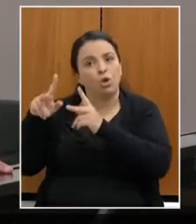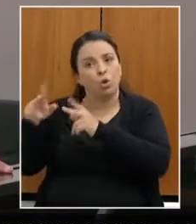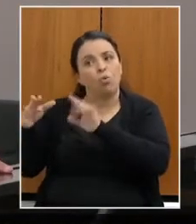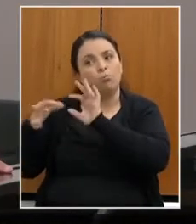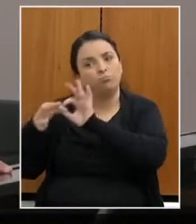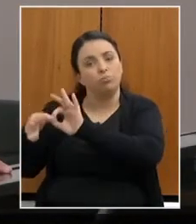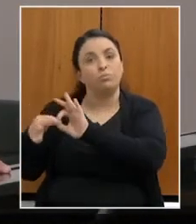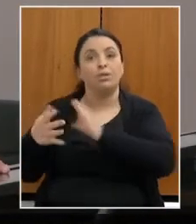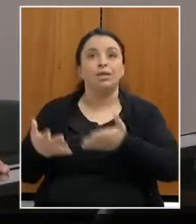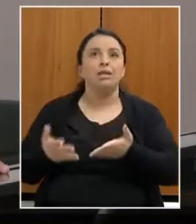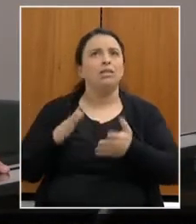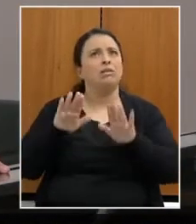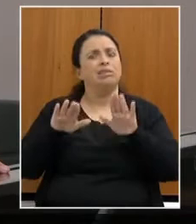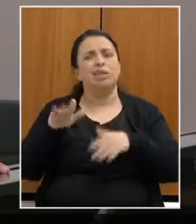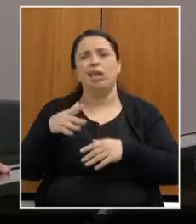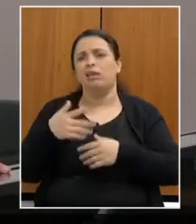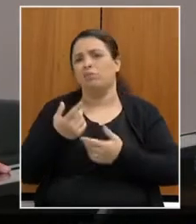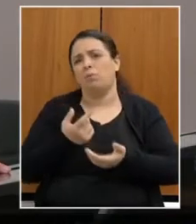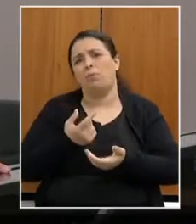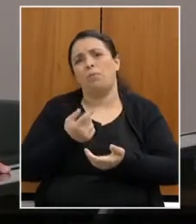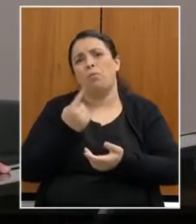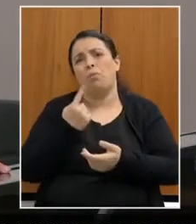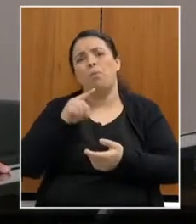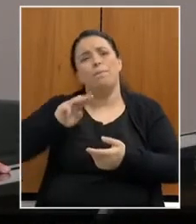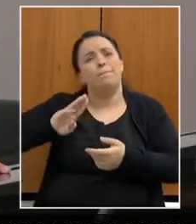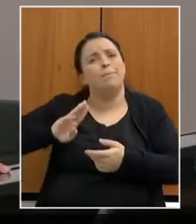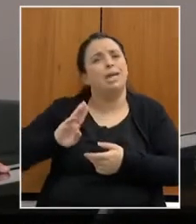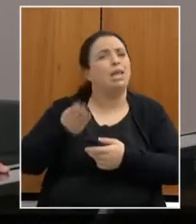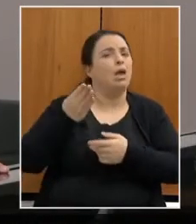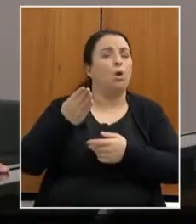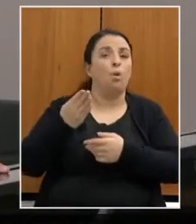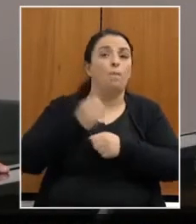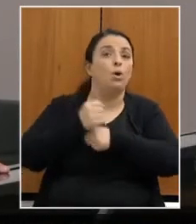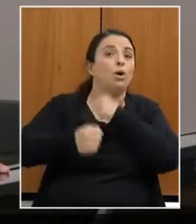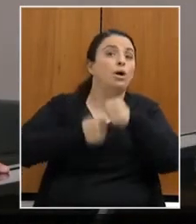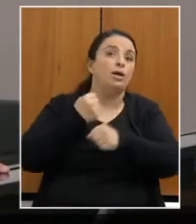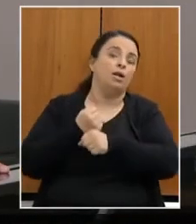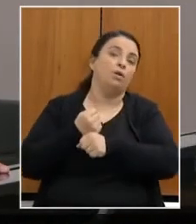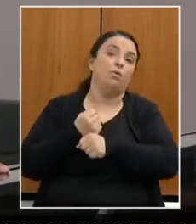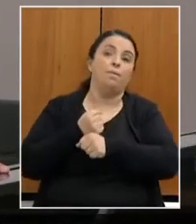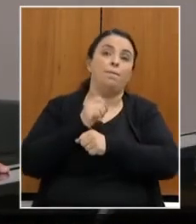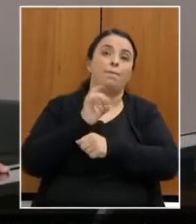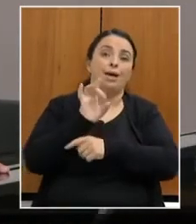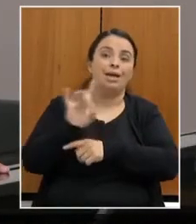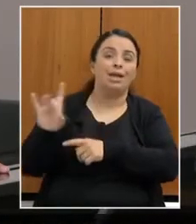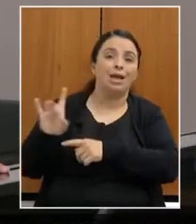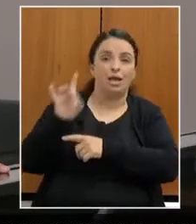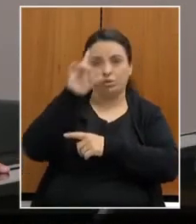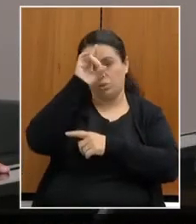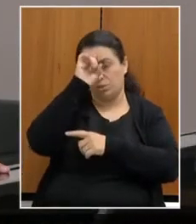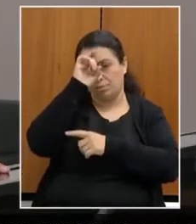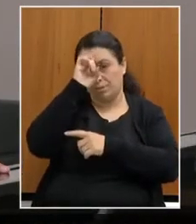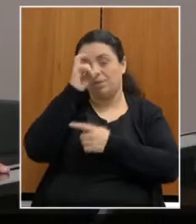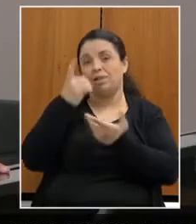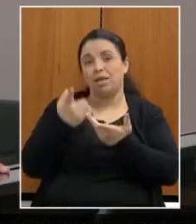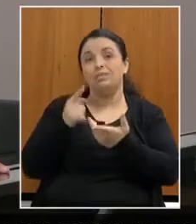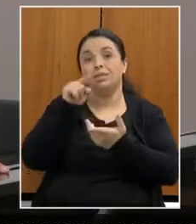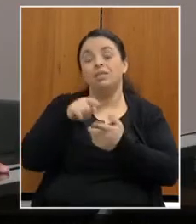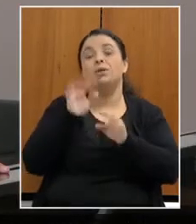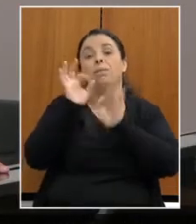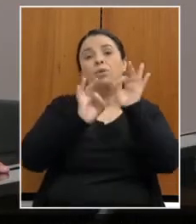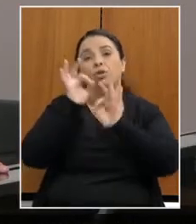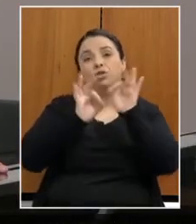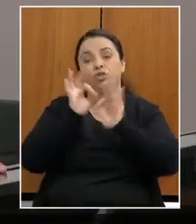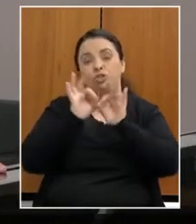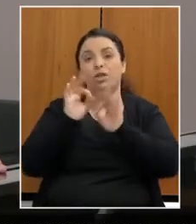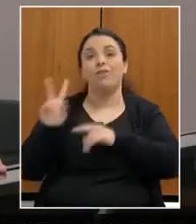de reais por ano de custeio do governo do Estado aos hospitais do Valora Minas. Então, estamos na